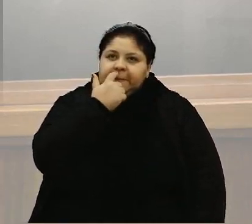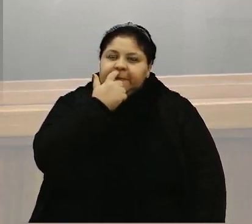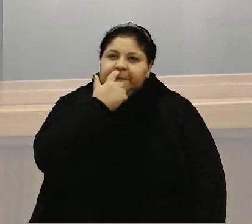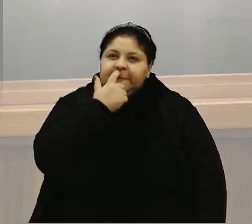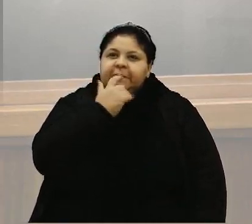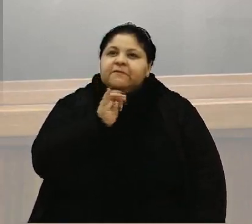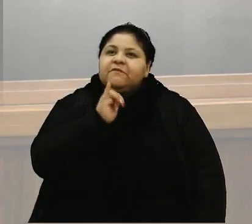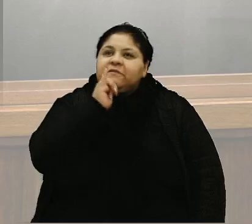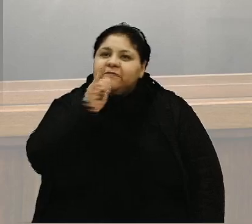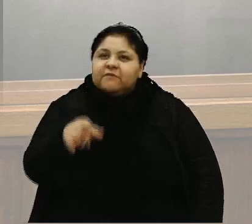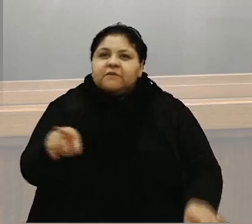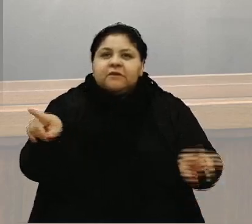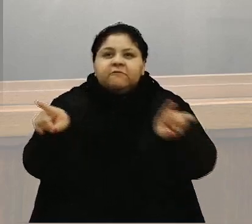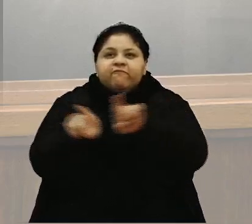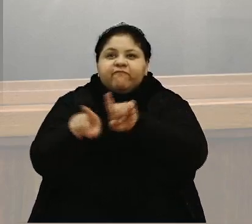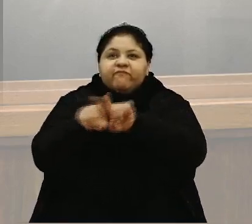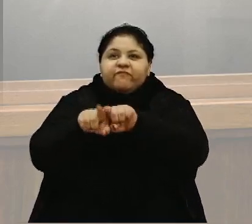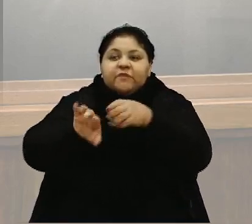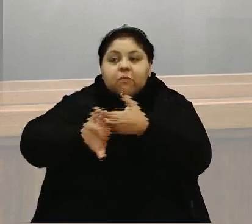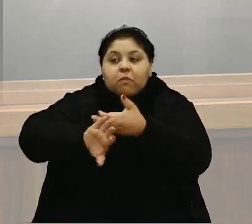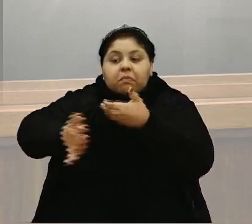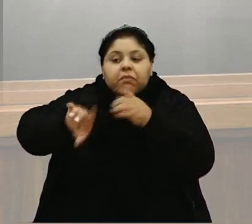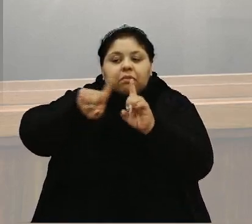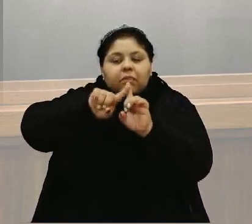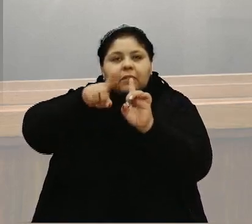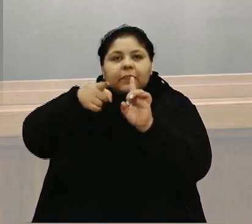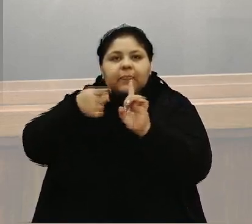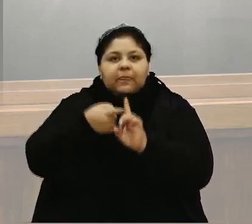Afirmou que a licença maternidade